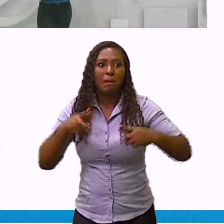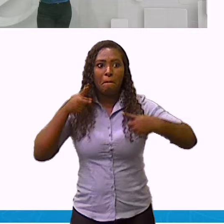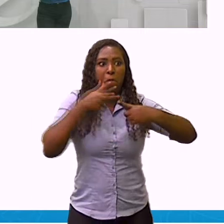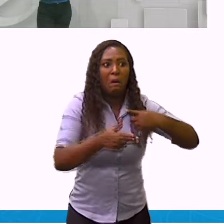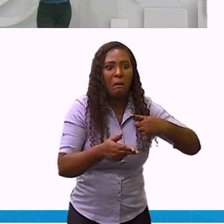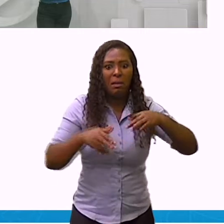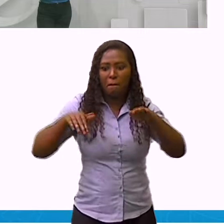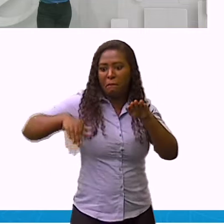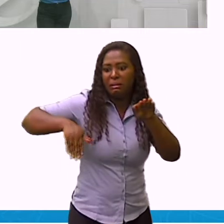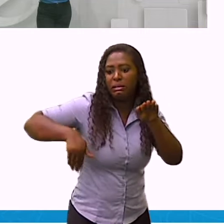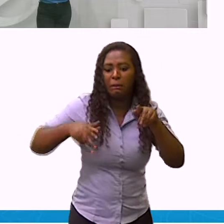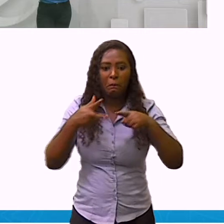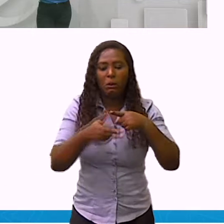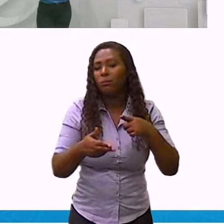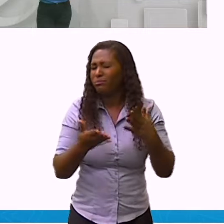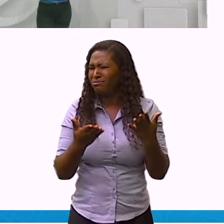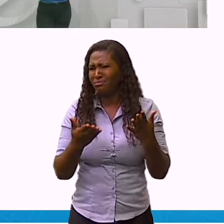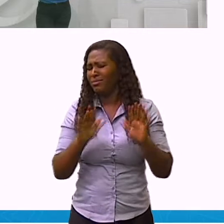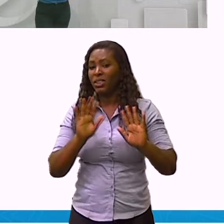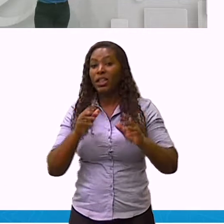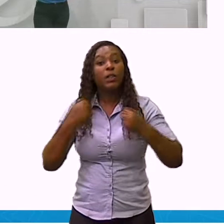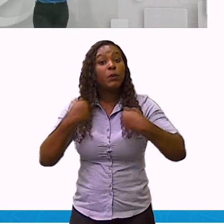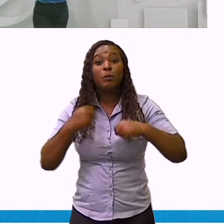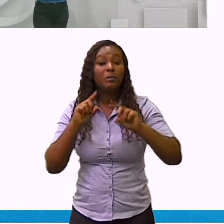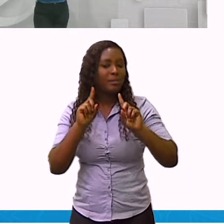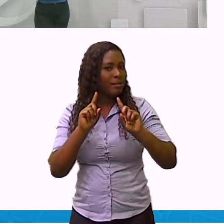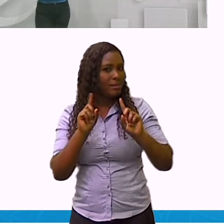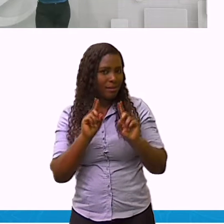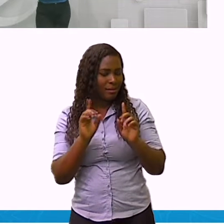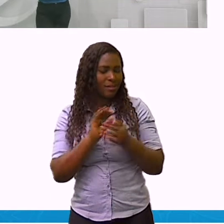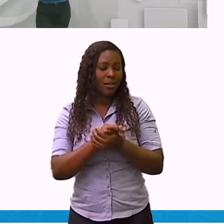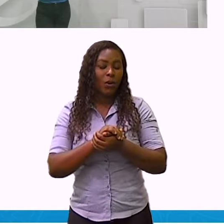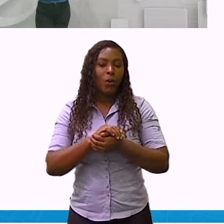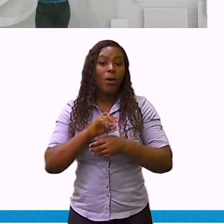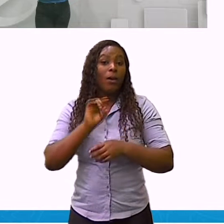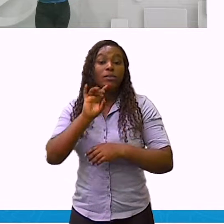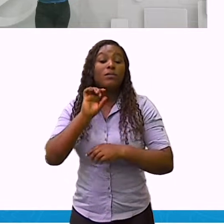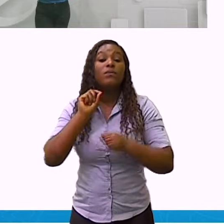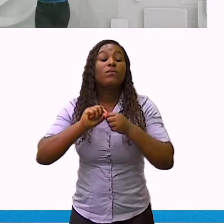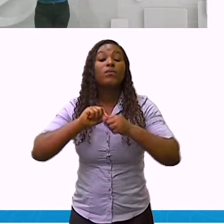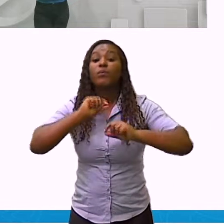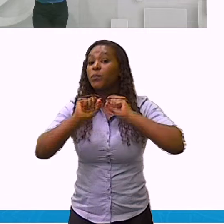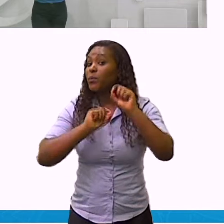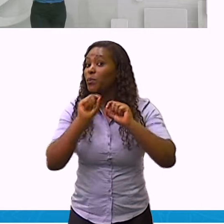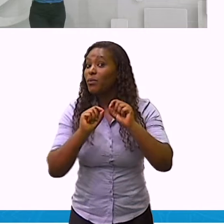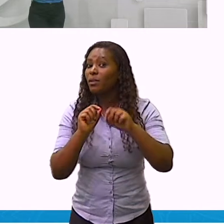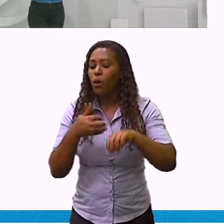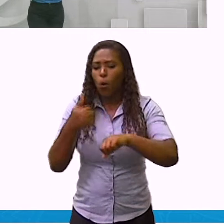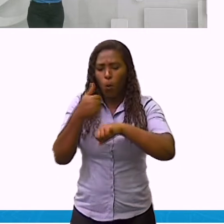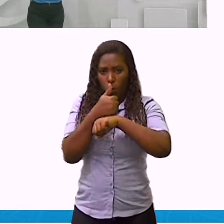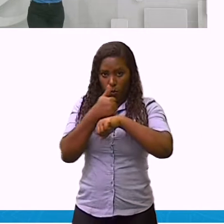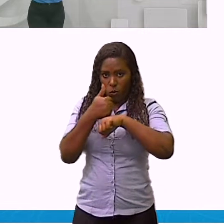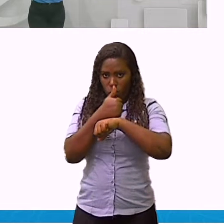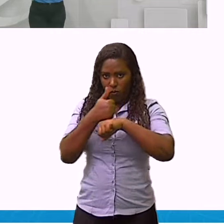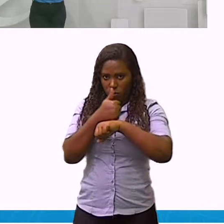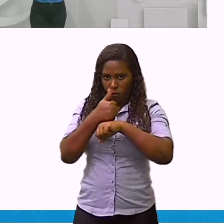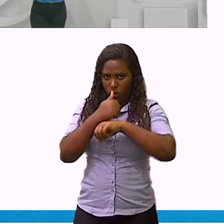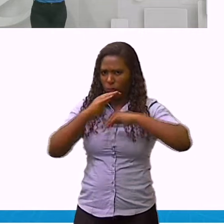perigo. Em uma aula de natação com um profissional adequado, esse perigo ele tem um